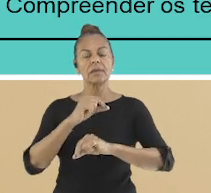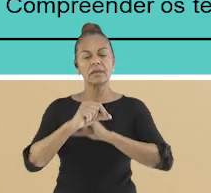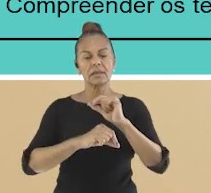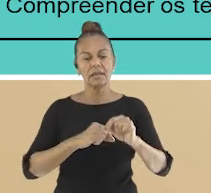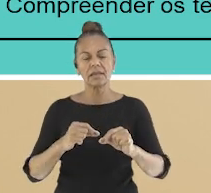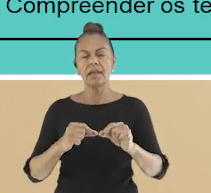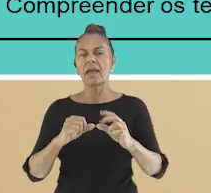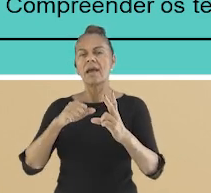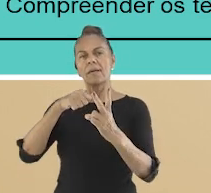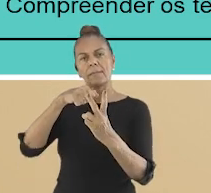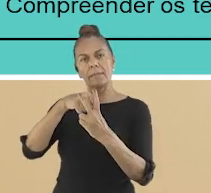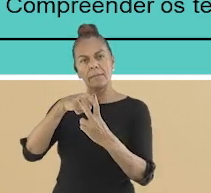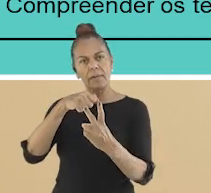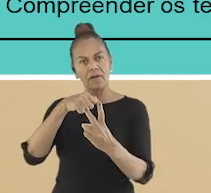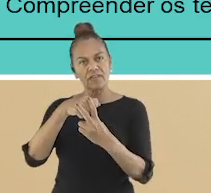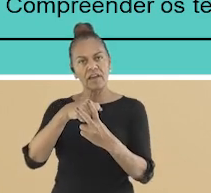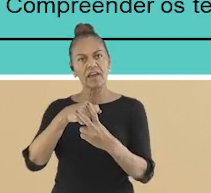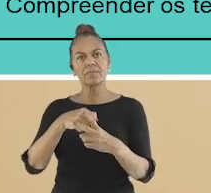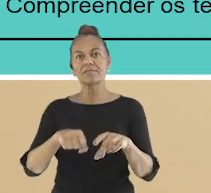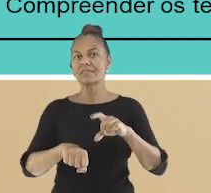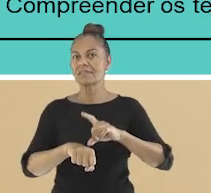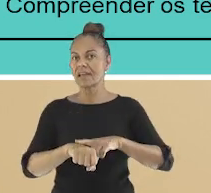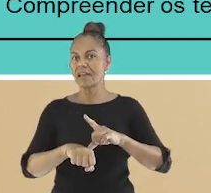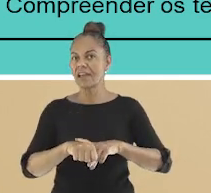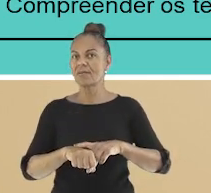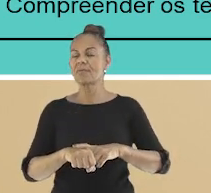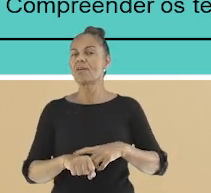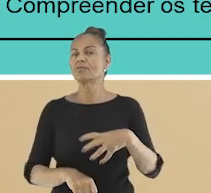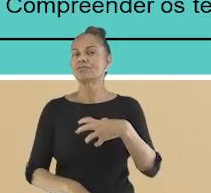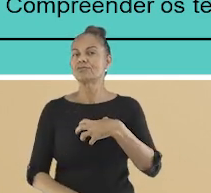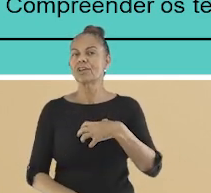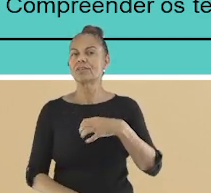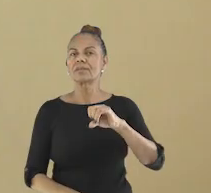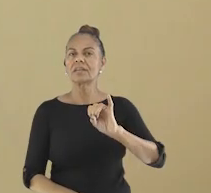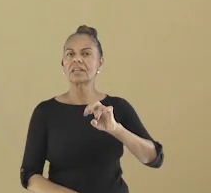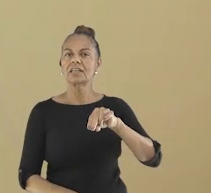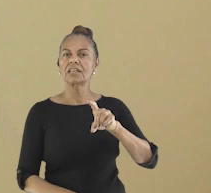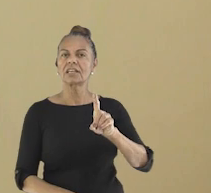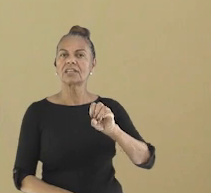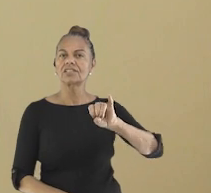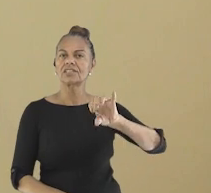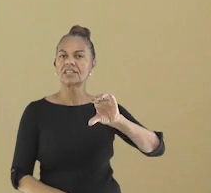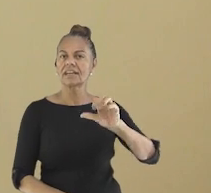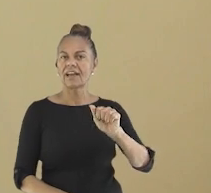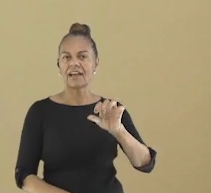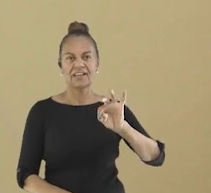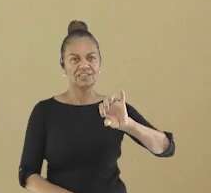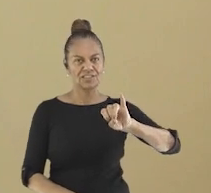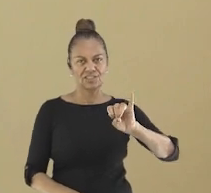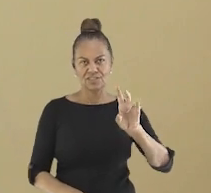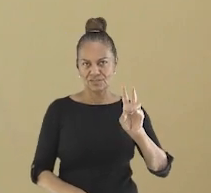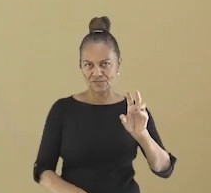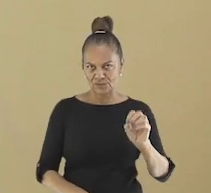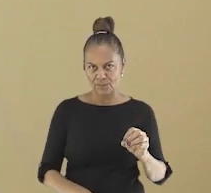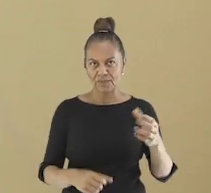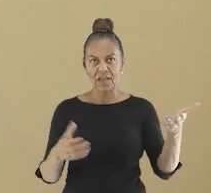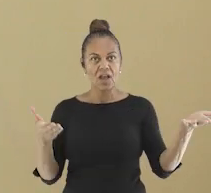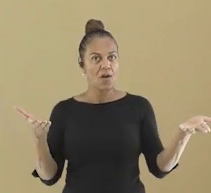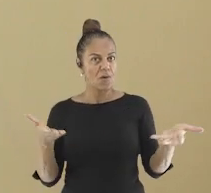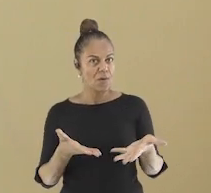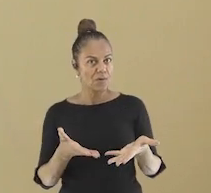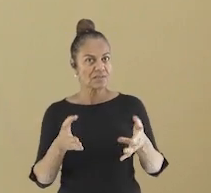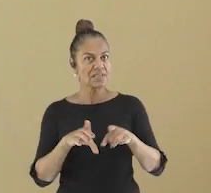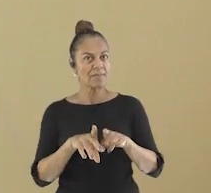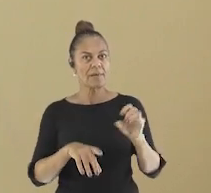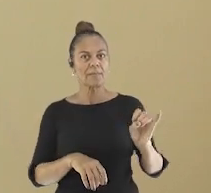específicos, esta aula busca compreender os tempos verbais do modo indicativo. E não se esqueçam de marcar as suas presenças na aula de hoje,